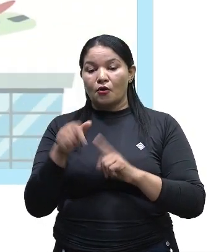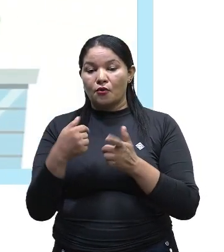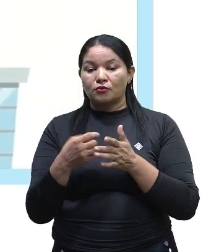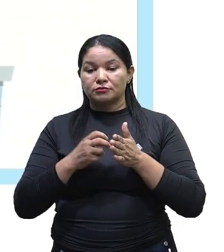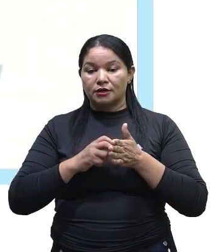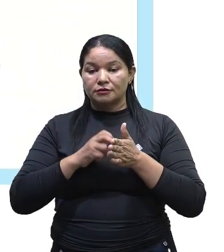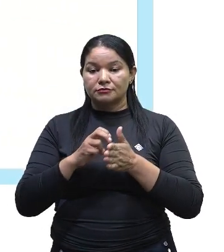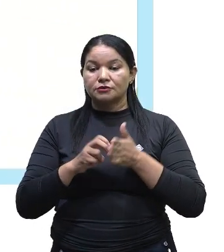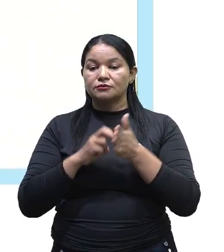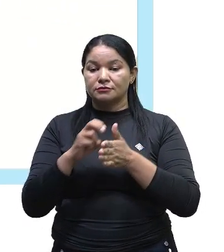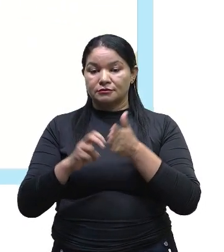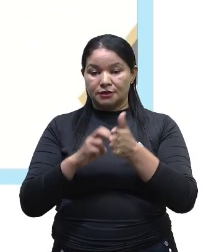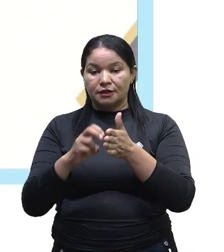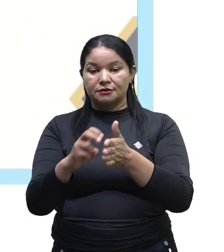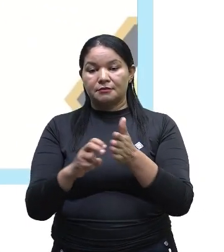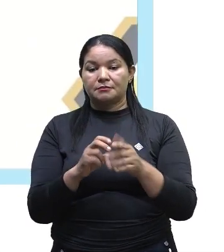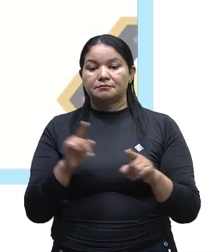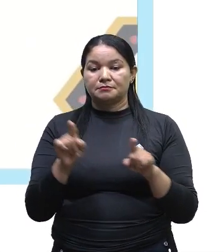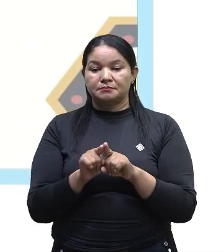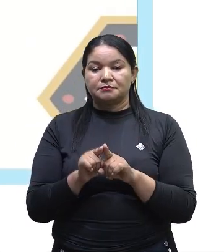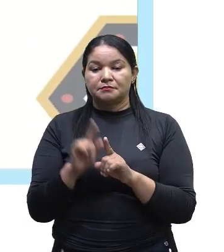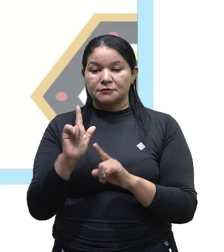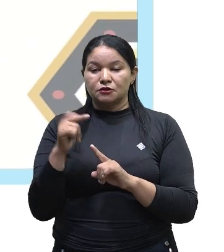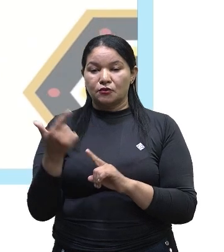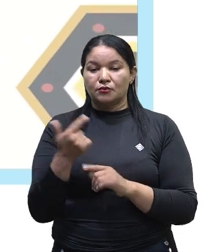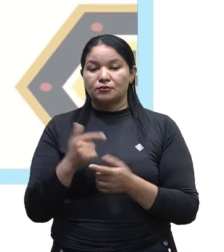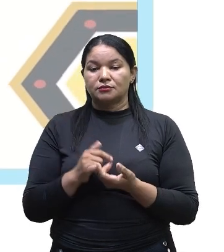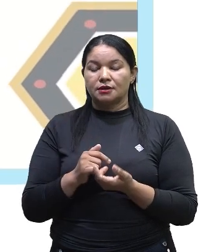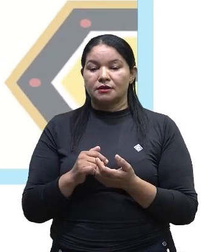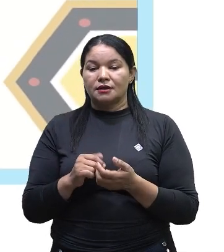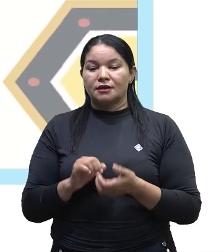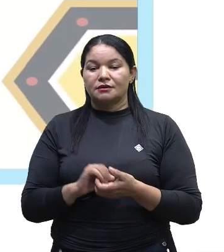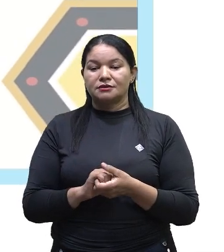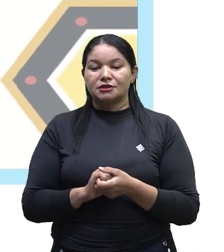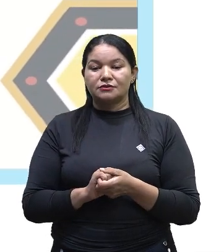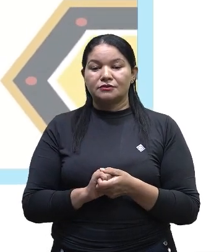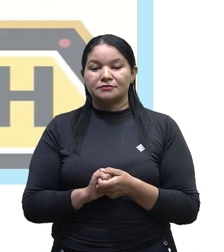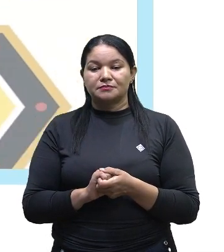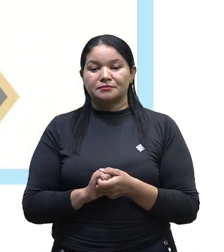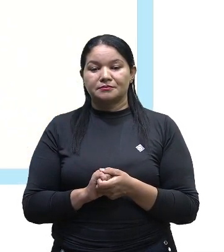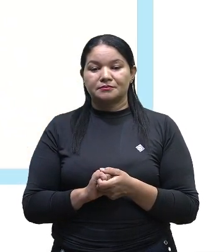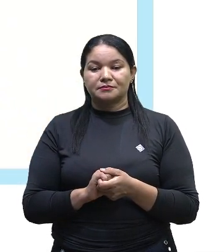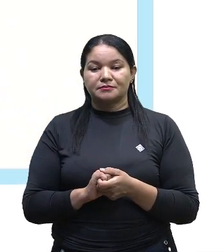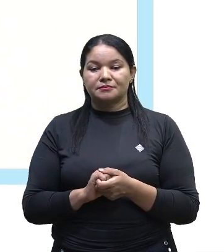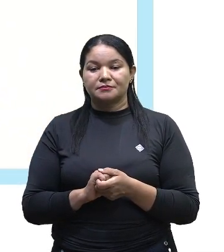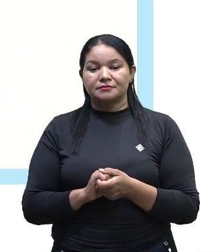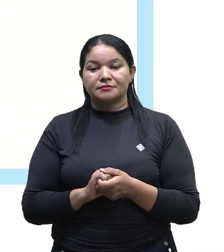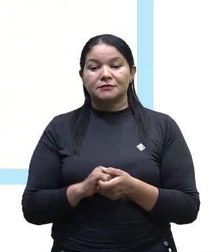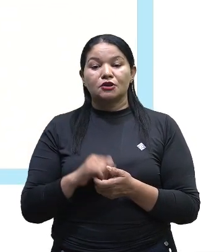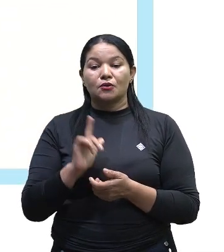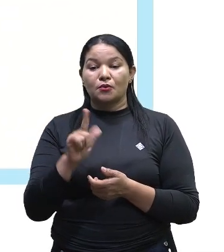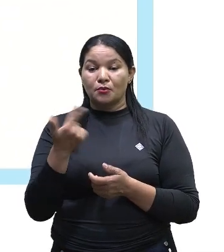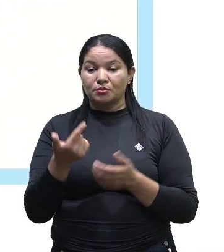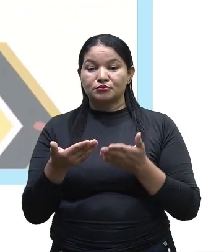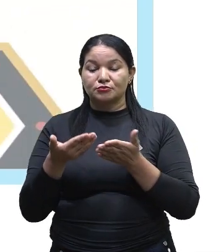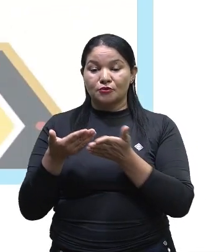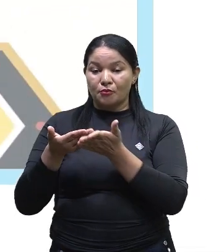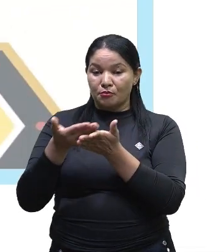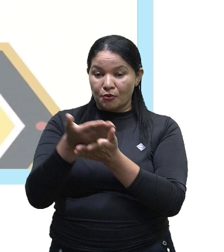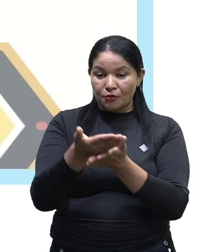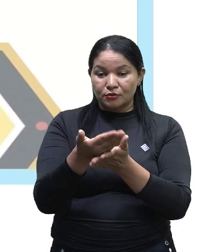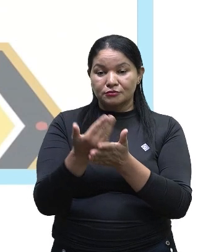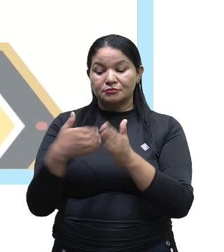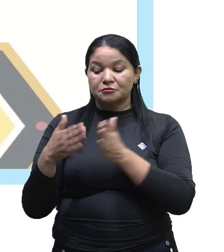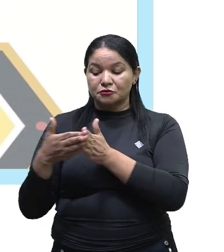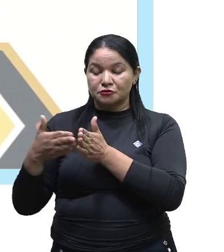de trem. Temos a estação de metro, que é a estação do metrô. El puerto, né, que é por onde